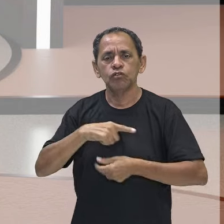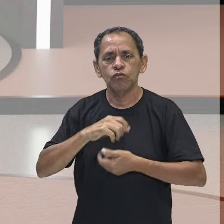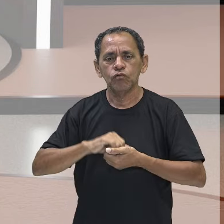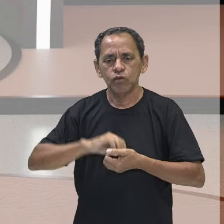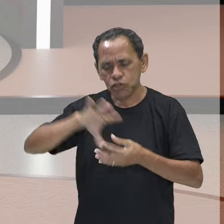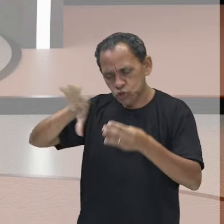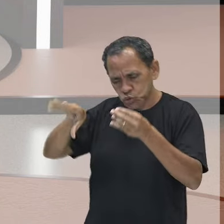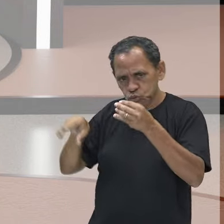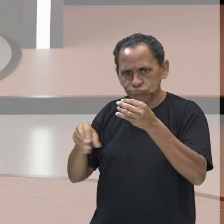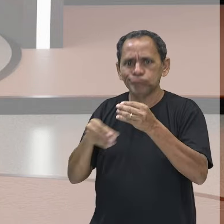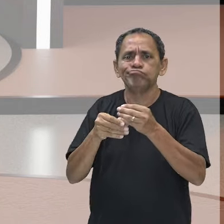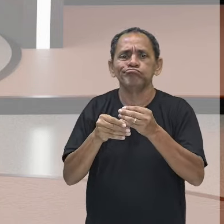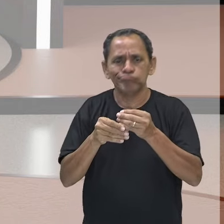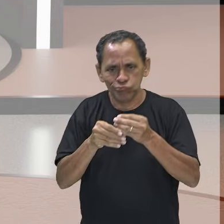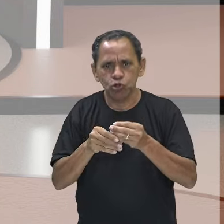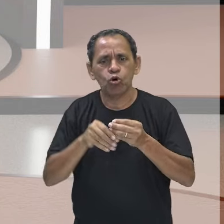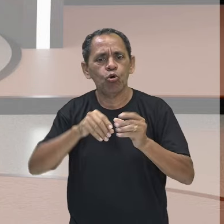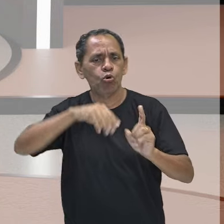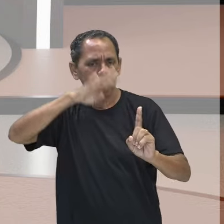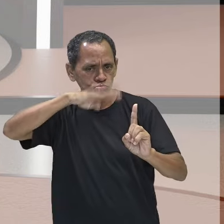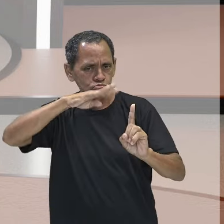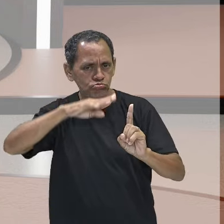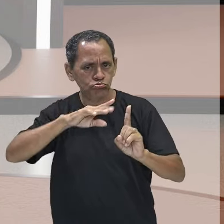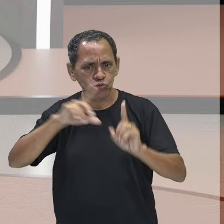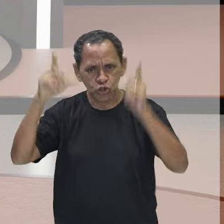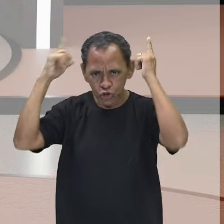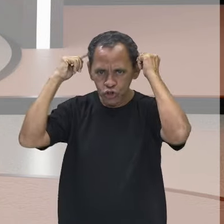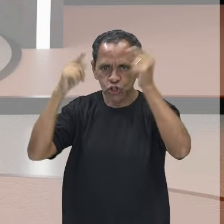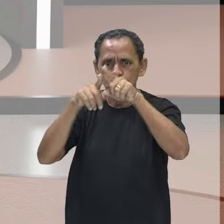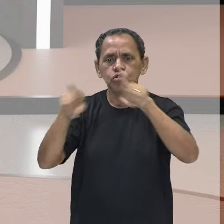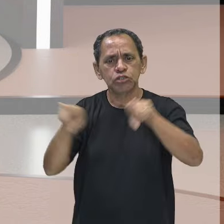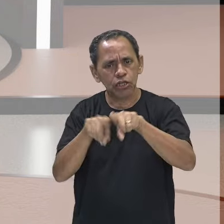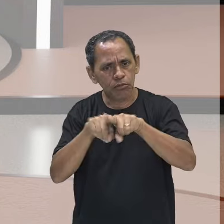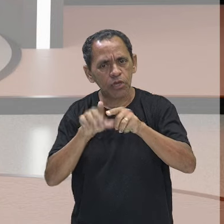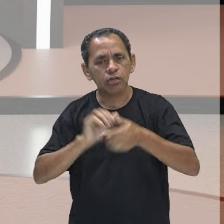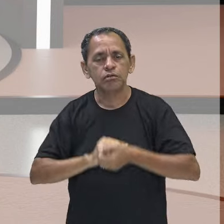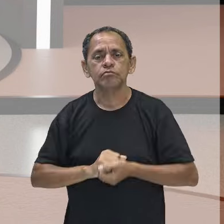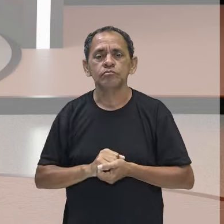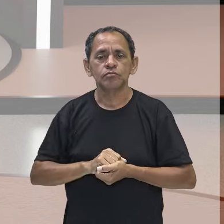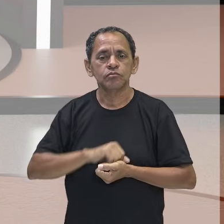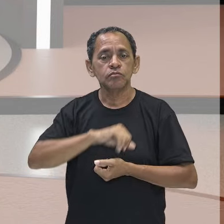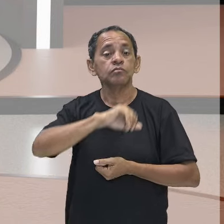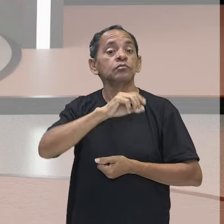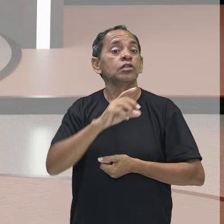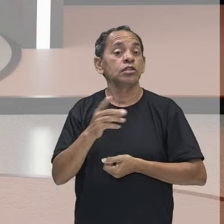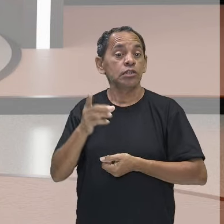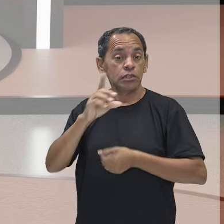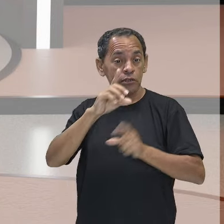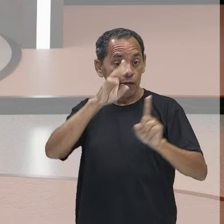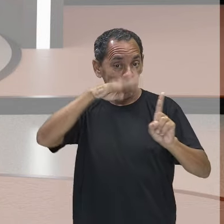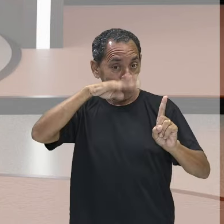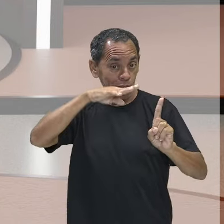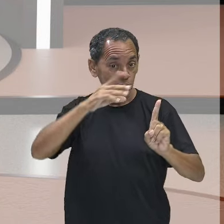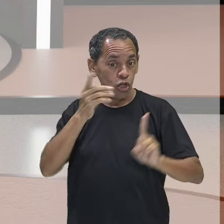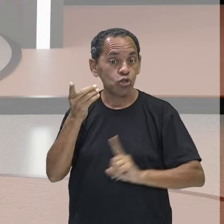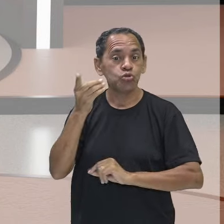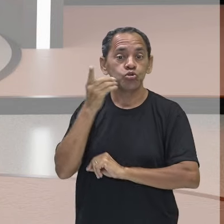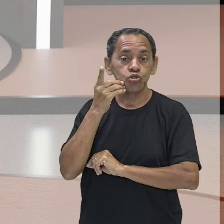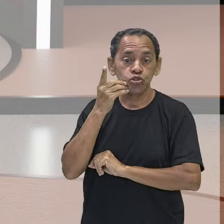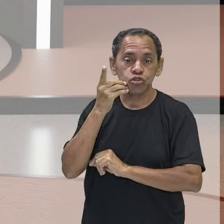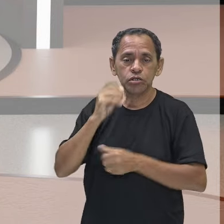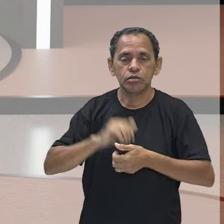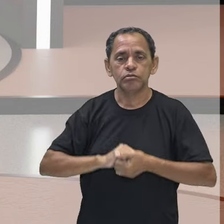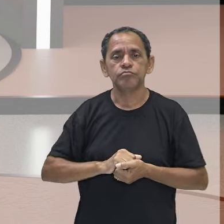dos deuses do panteão grego. Júpiter era o deus romano do dia, comumente identificado como o deus grego